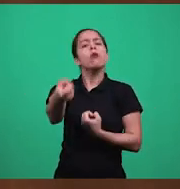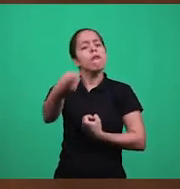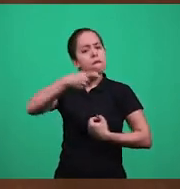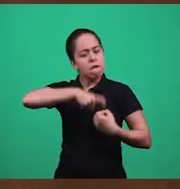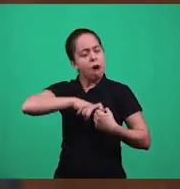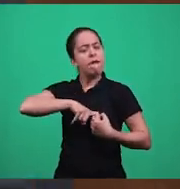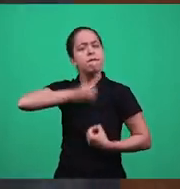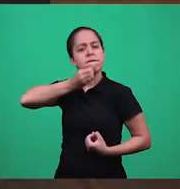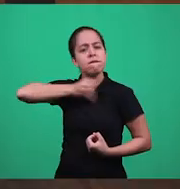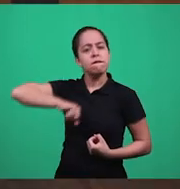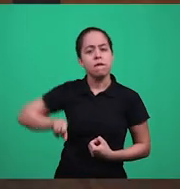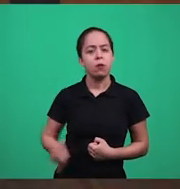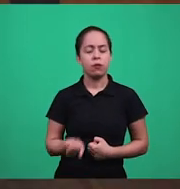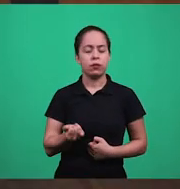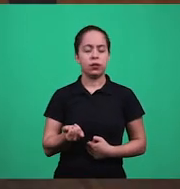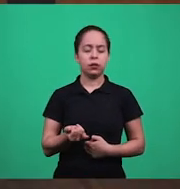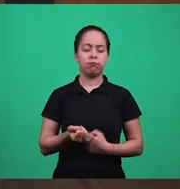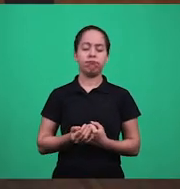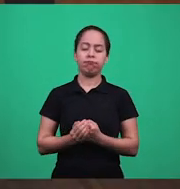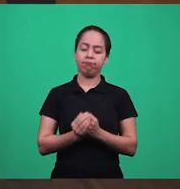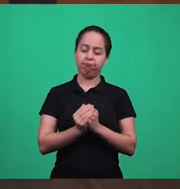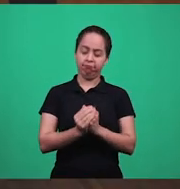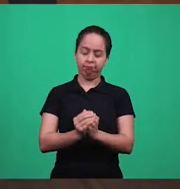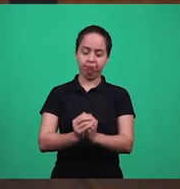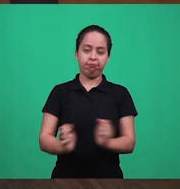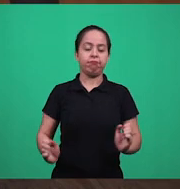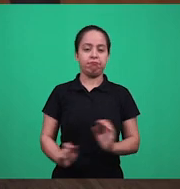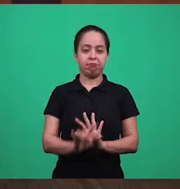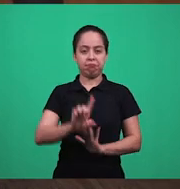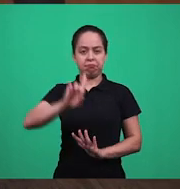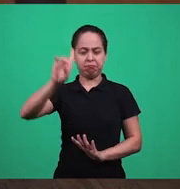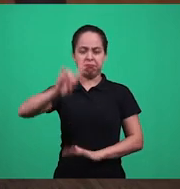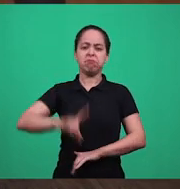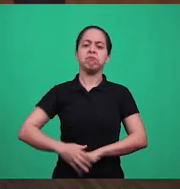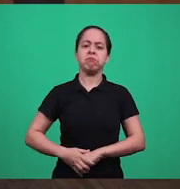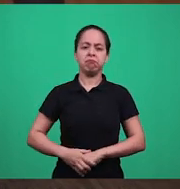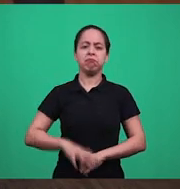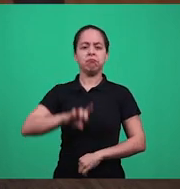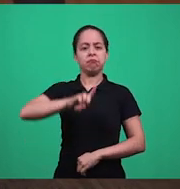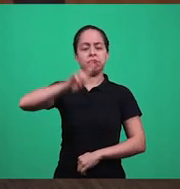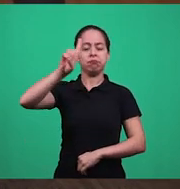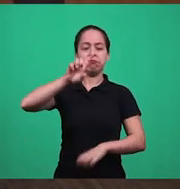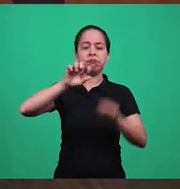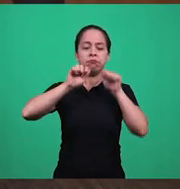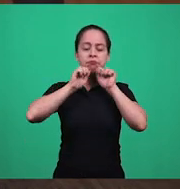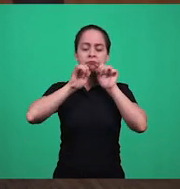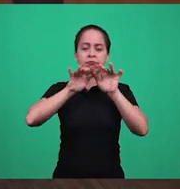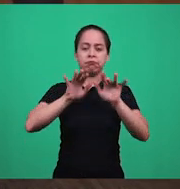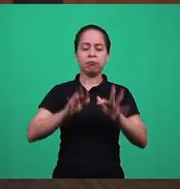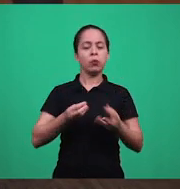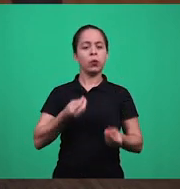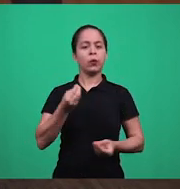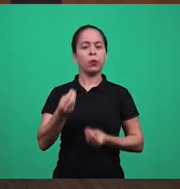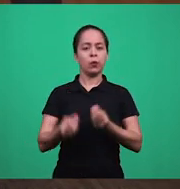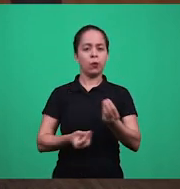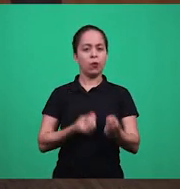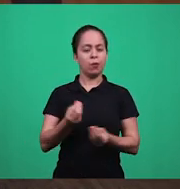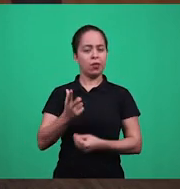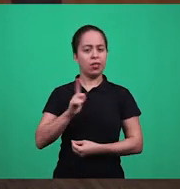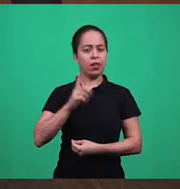presença do Senhor. Glória a Deus. Que bênção é